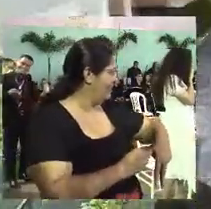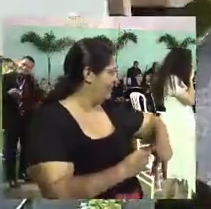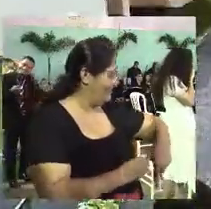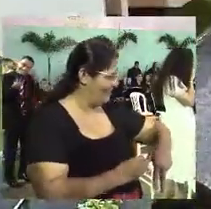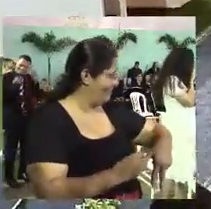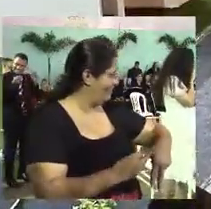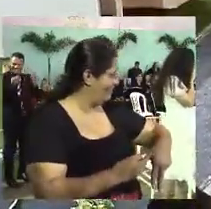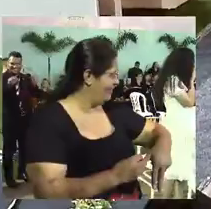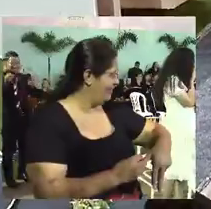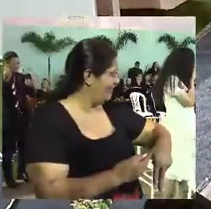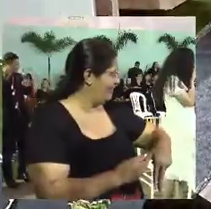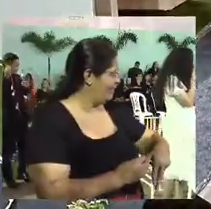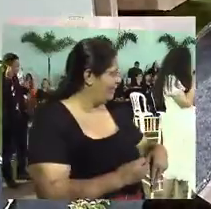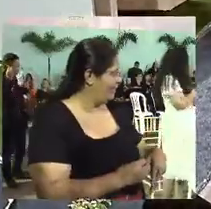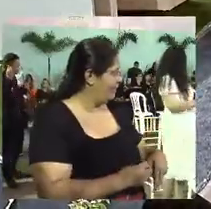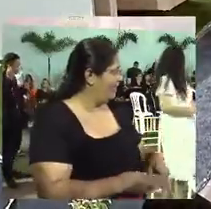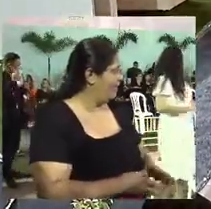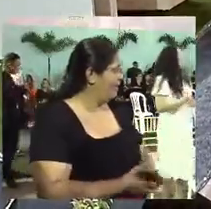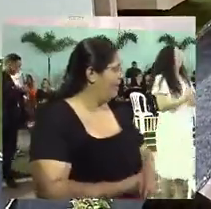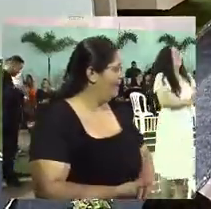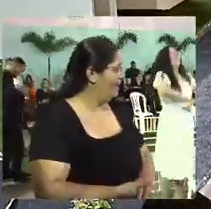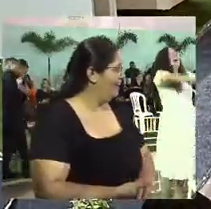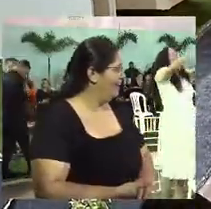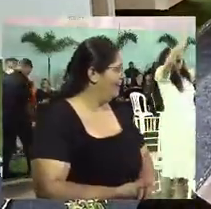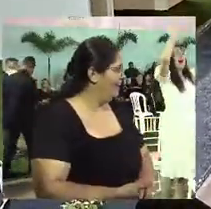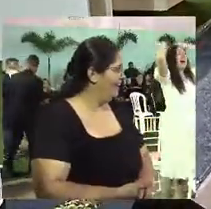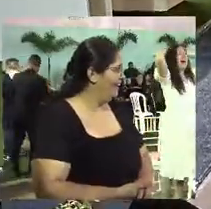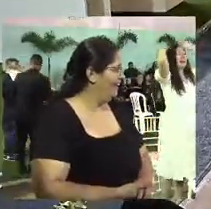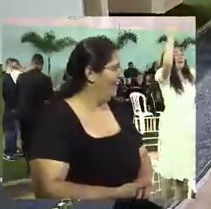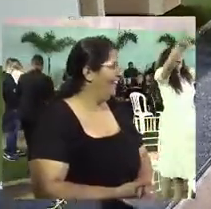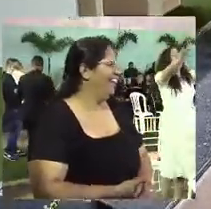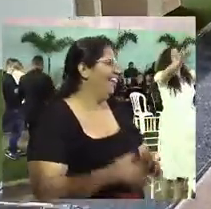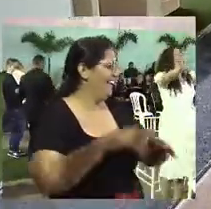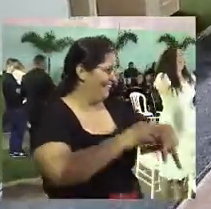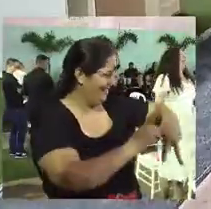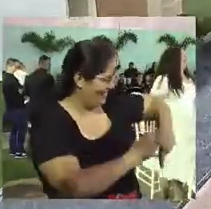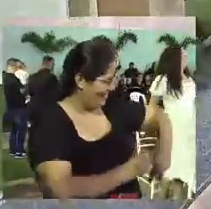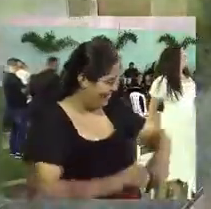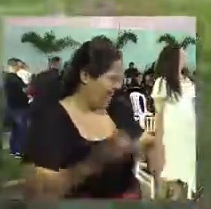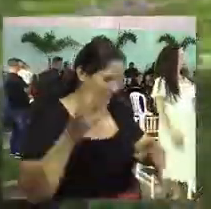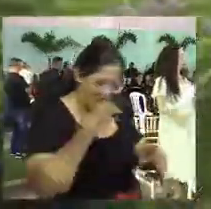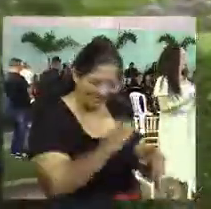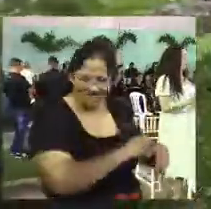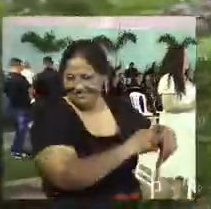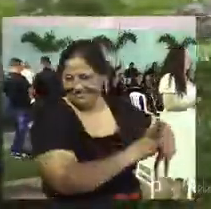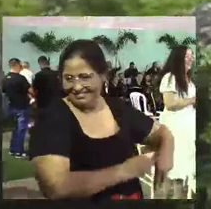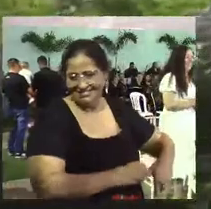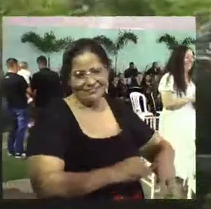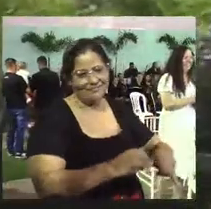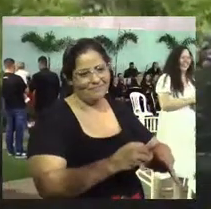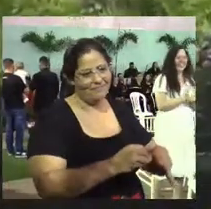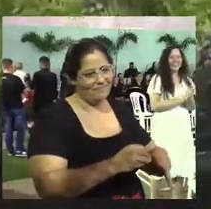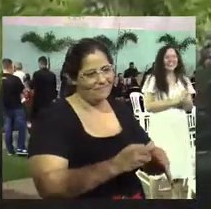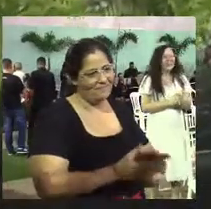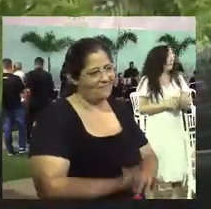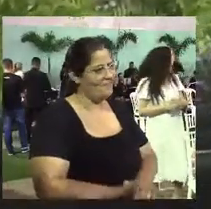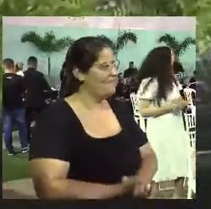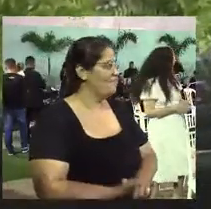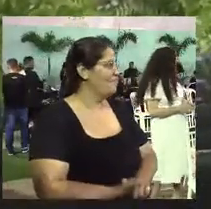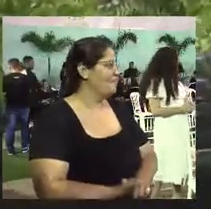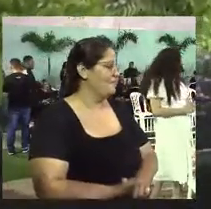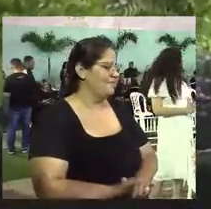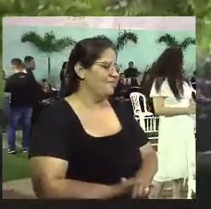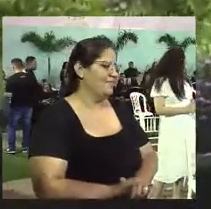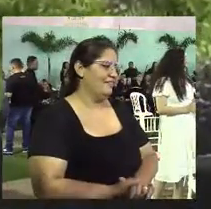arrancar essa ordem do inferno puxa arranca e vamos para lá arranca na boca de fuma do bar é para puxar